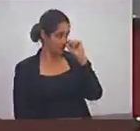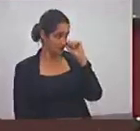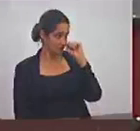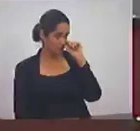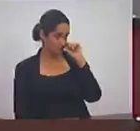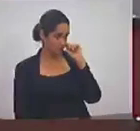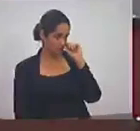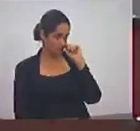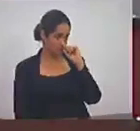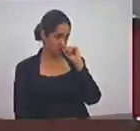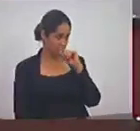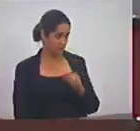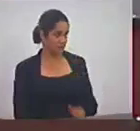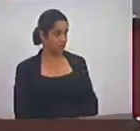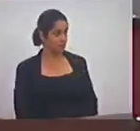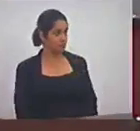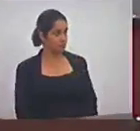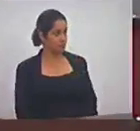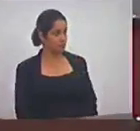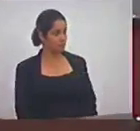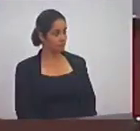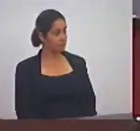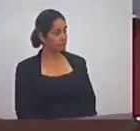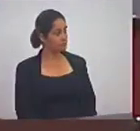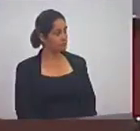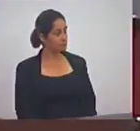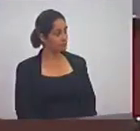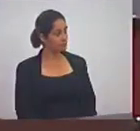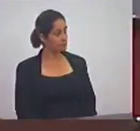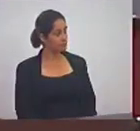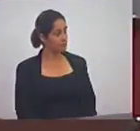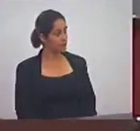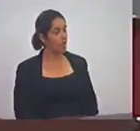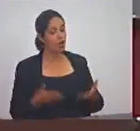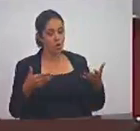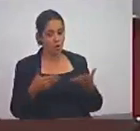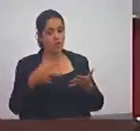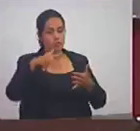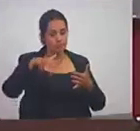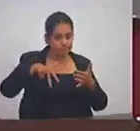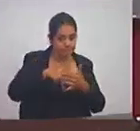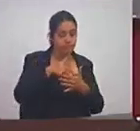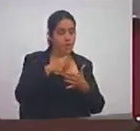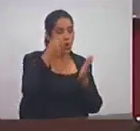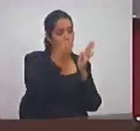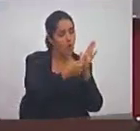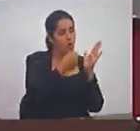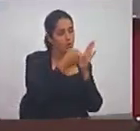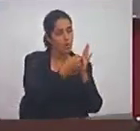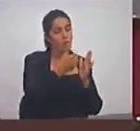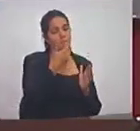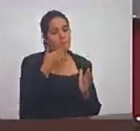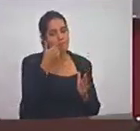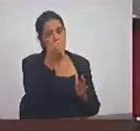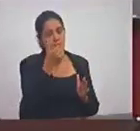deixar acontecer esse tipo de situação. Então, eu estou usando a tribuna hoje para cobrar melhorias para a nossa saúde.